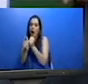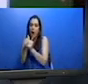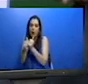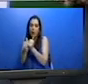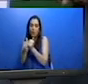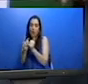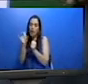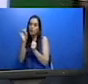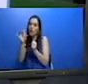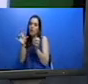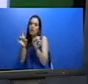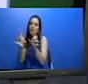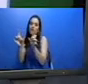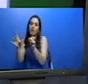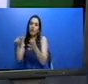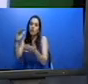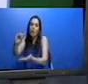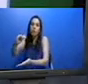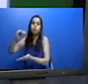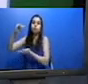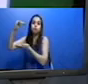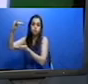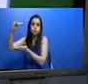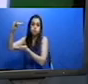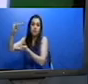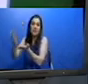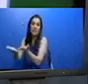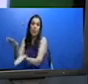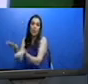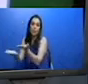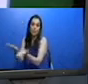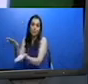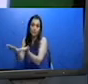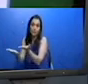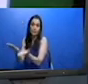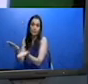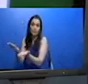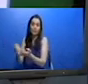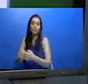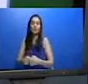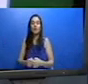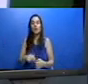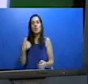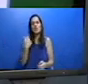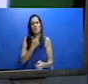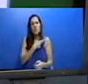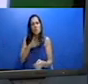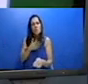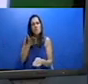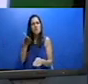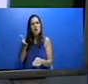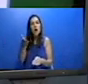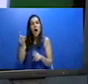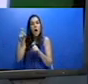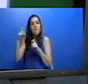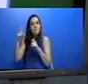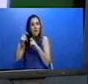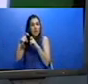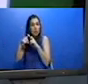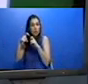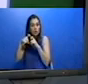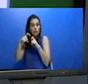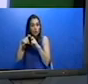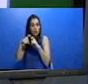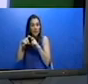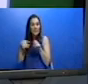necessariamente vendidos em quilogramas. E quando nós vamos também ao médico ou à farmácia se pesar, será que a